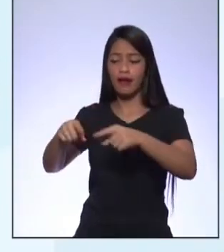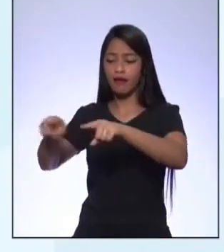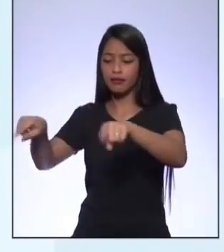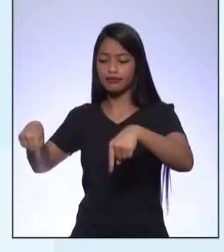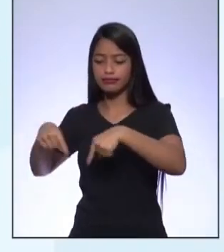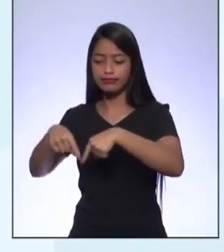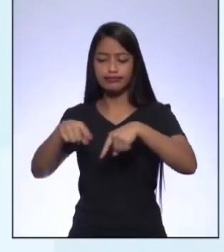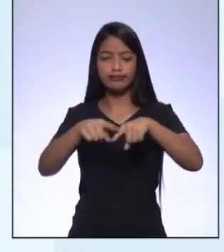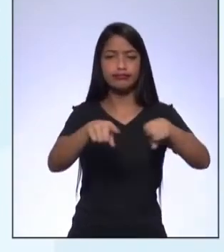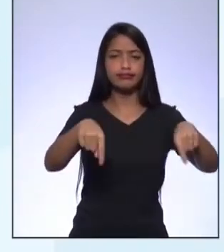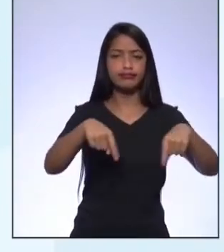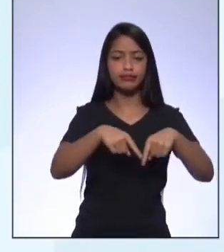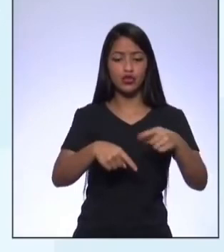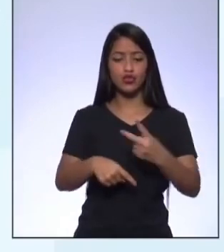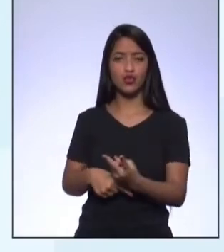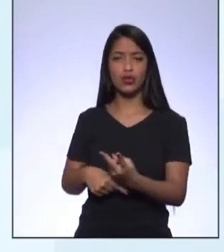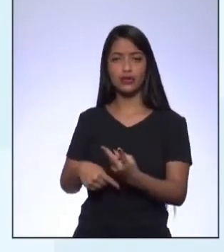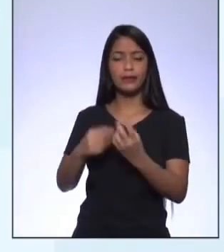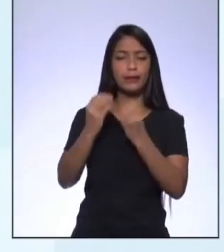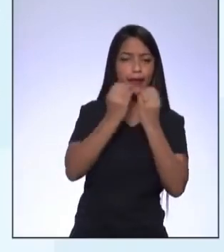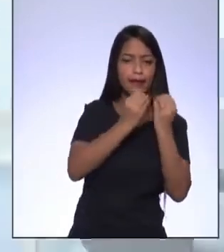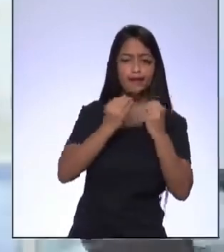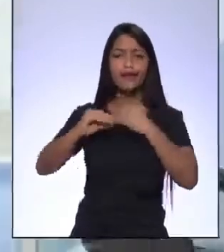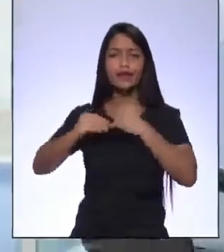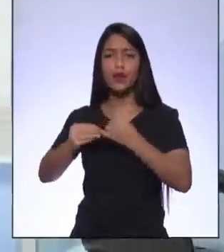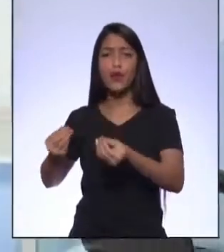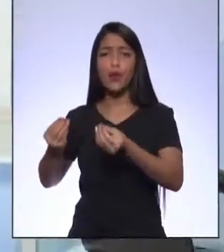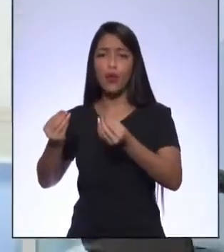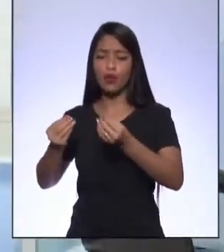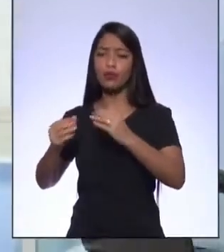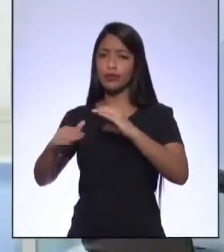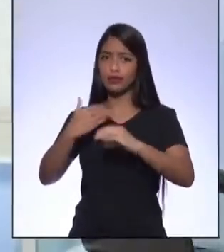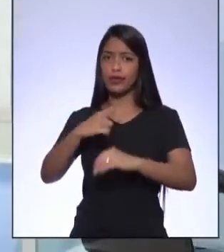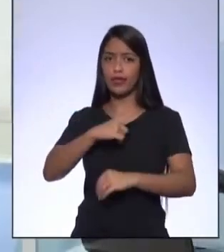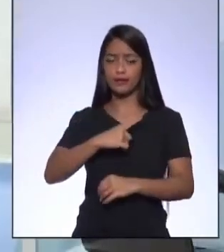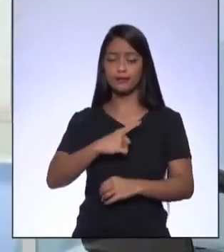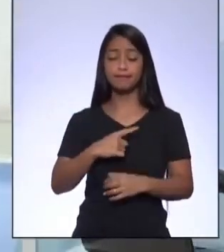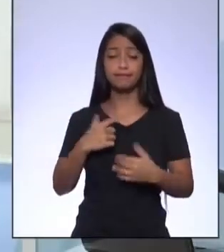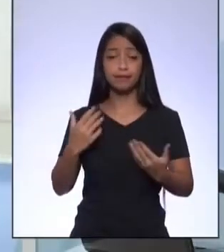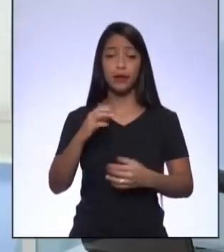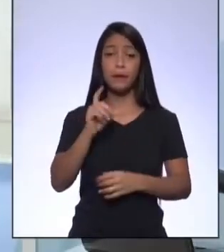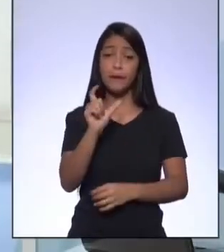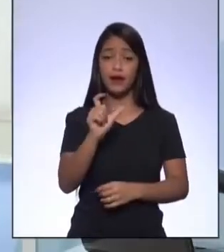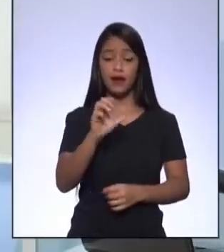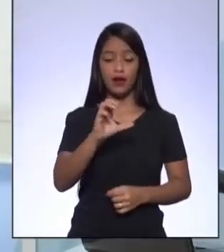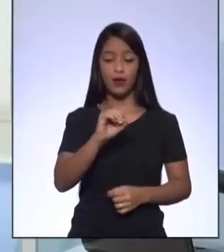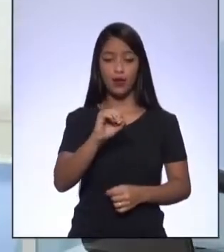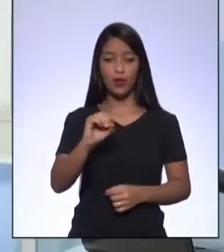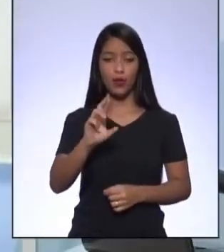milho e feijão. Aí eu quero falar 2 coisas para vocês. Coordenadas